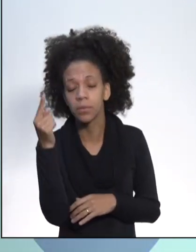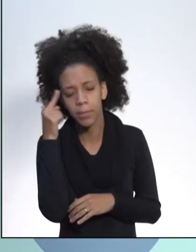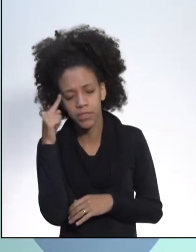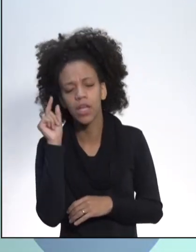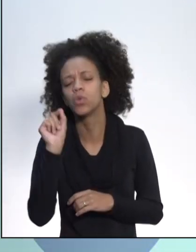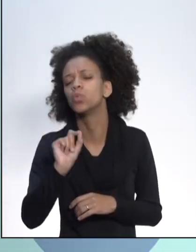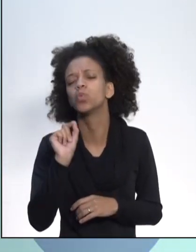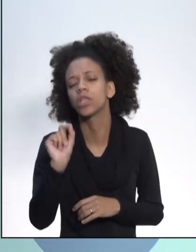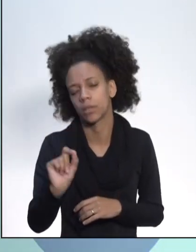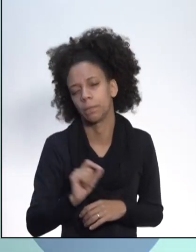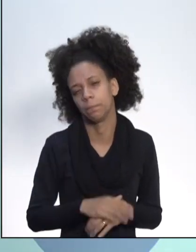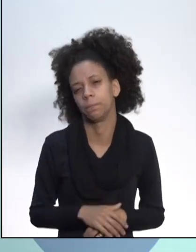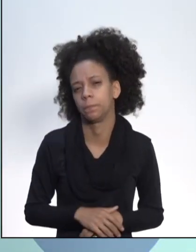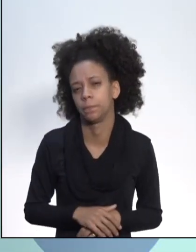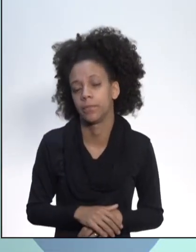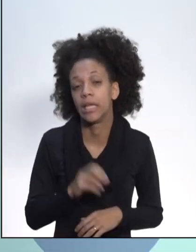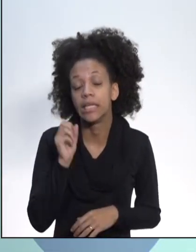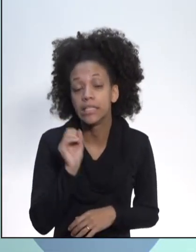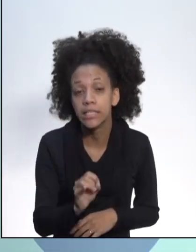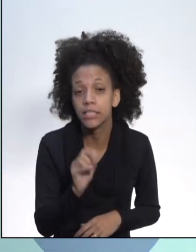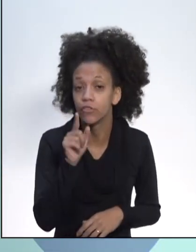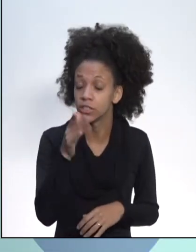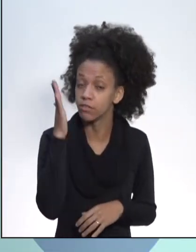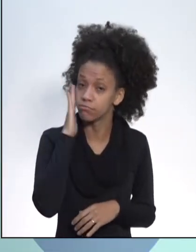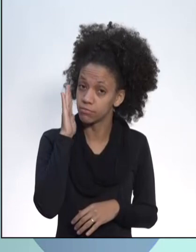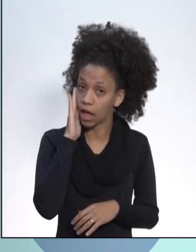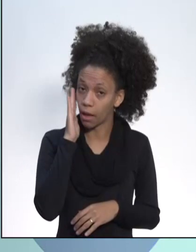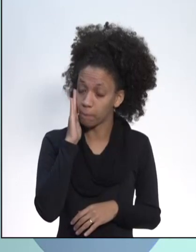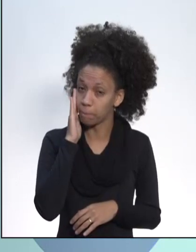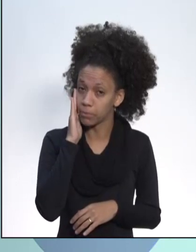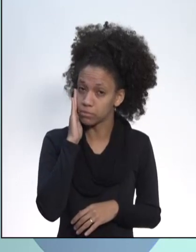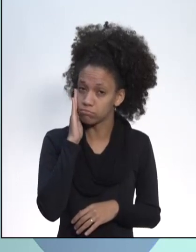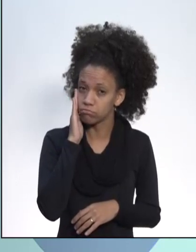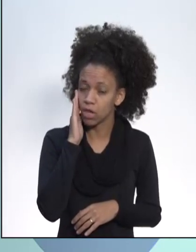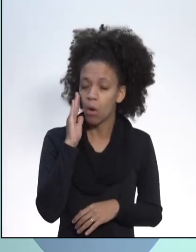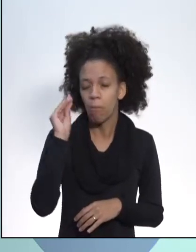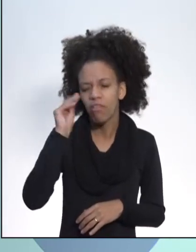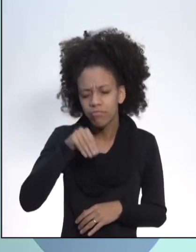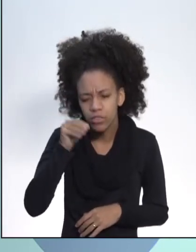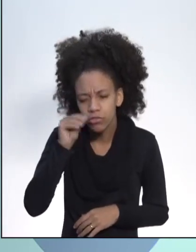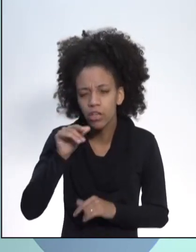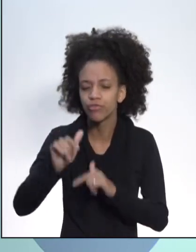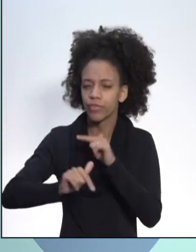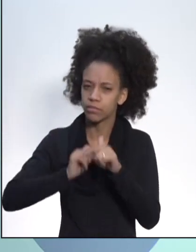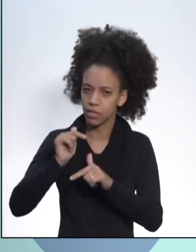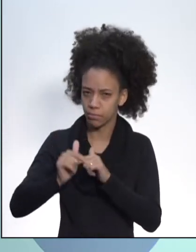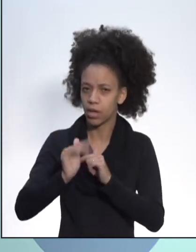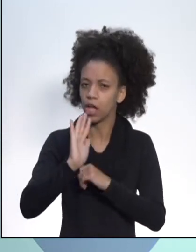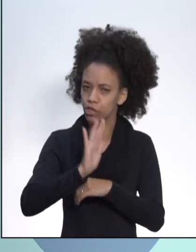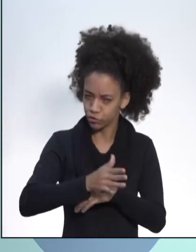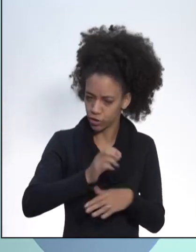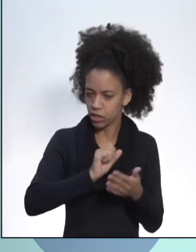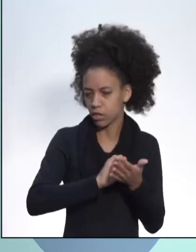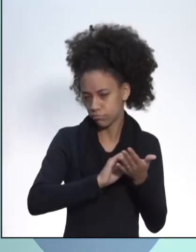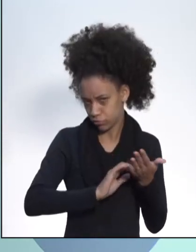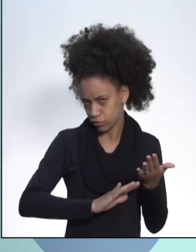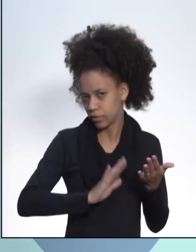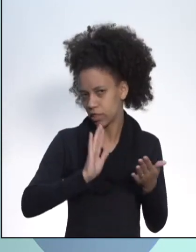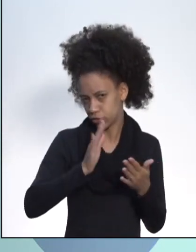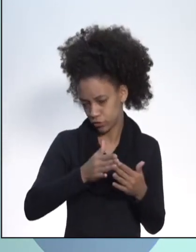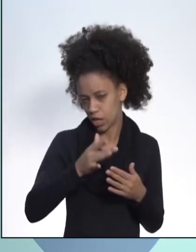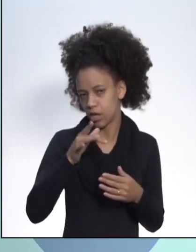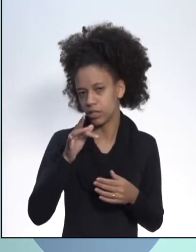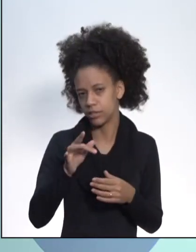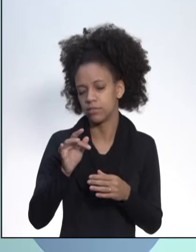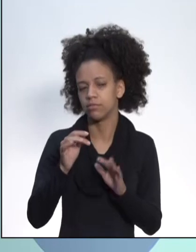seguinte: se vocês sabem uma fragilidade que vocês vão trabalhar, a gente já vai fazer aquele exercício que a